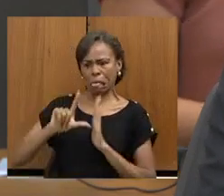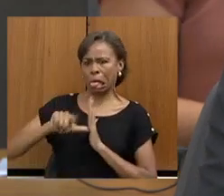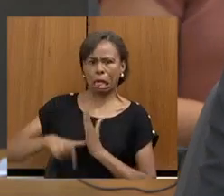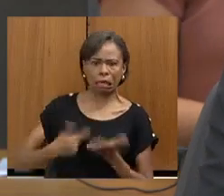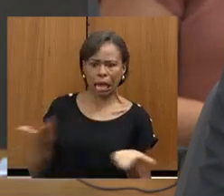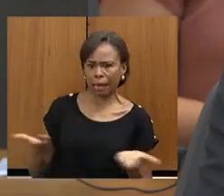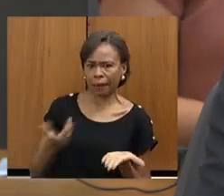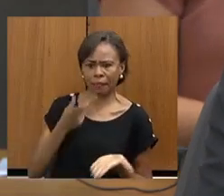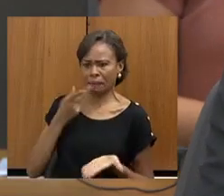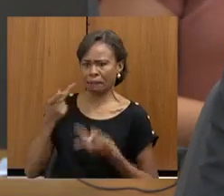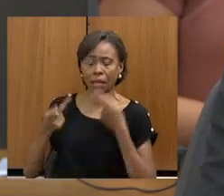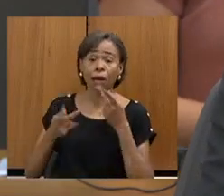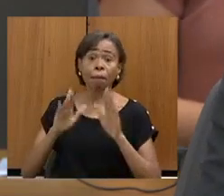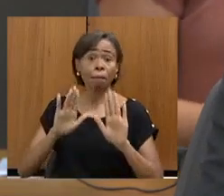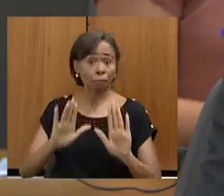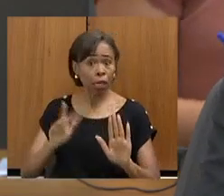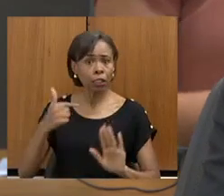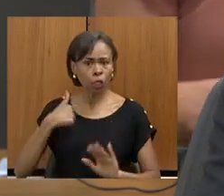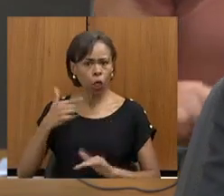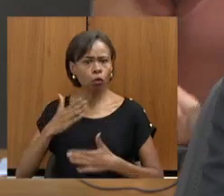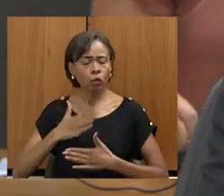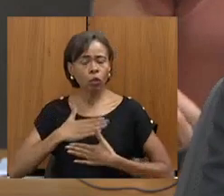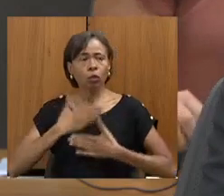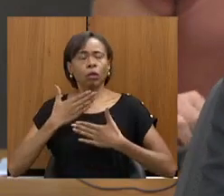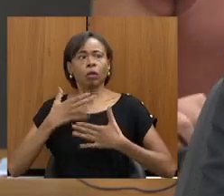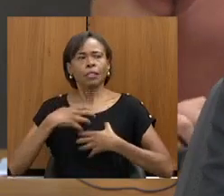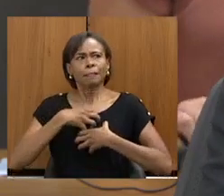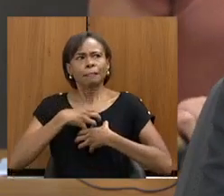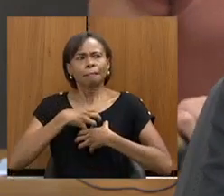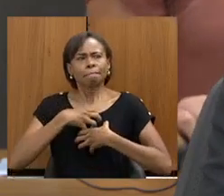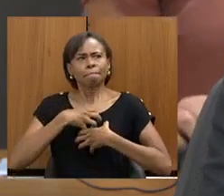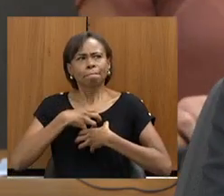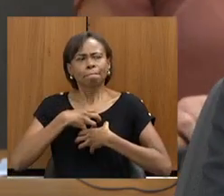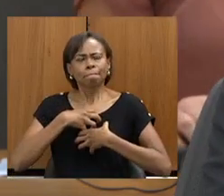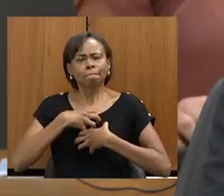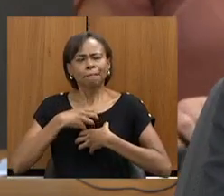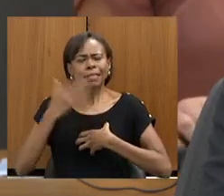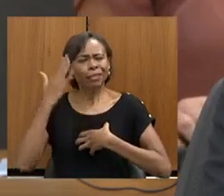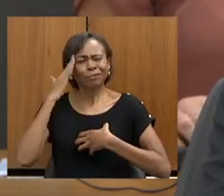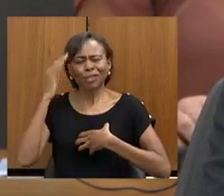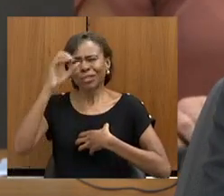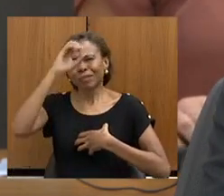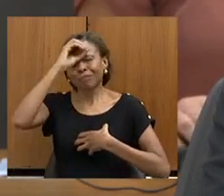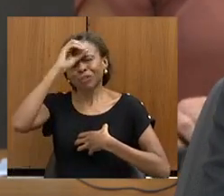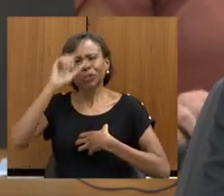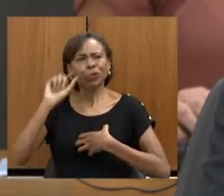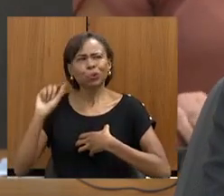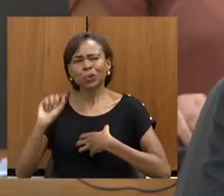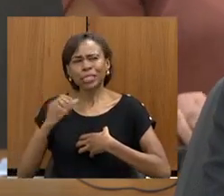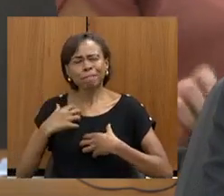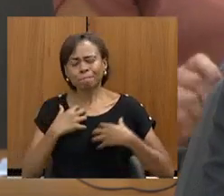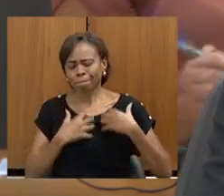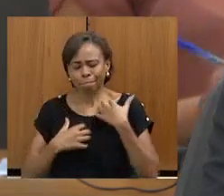dias fui surpreendida por sentimentos que não sabia possíveis serem vividos. Achei bom,